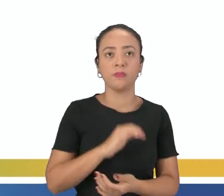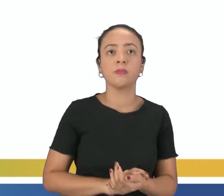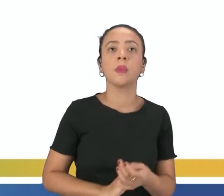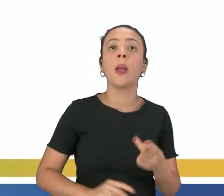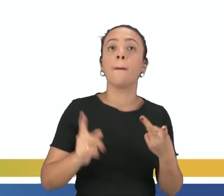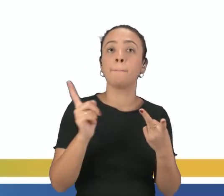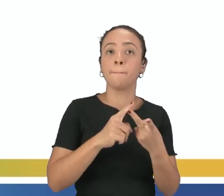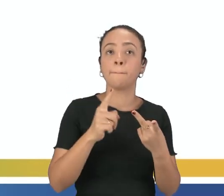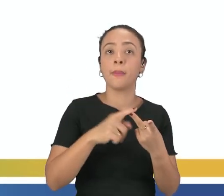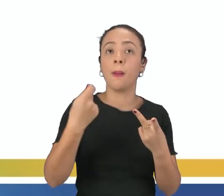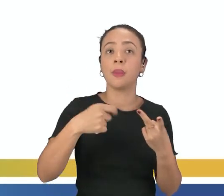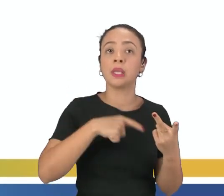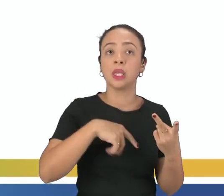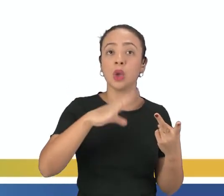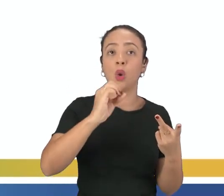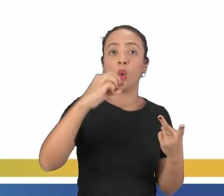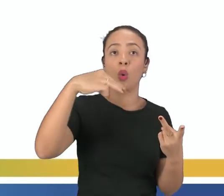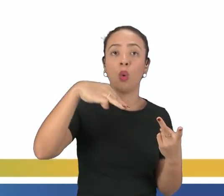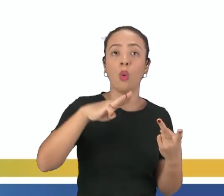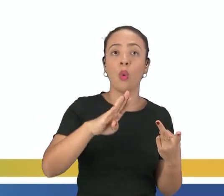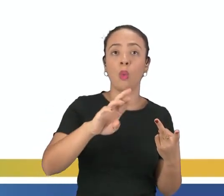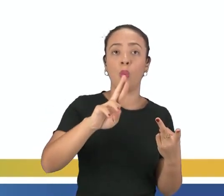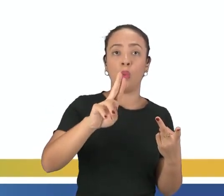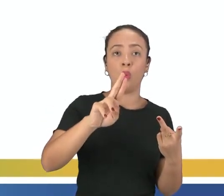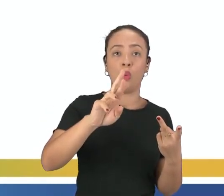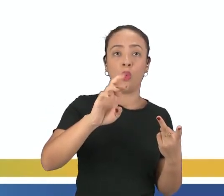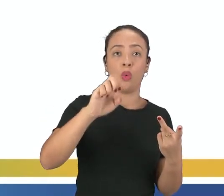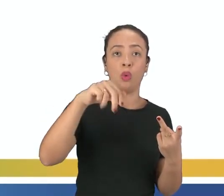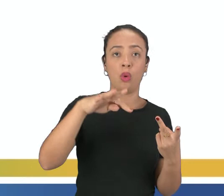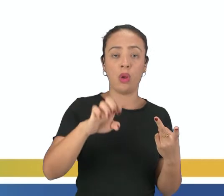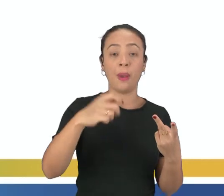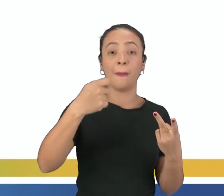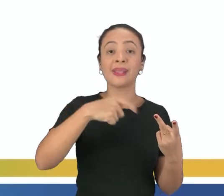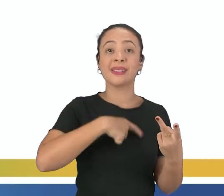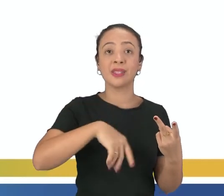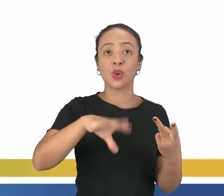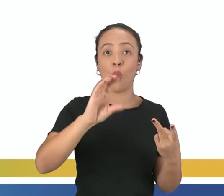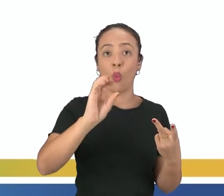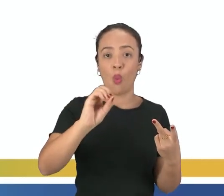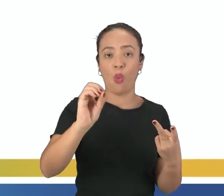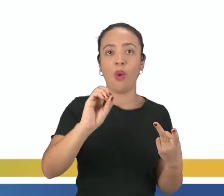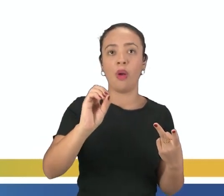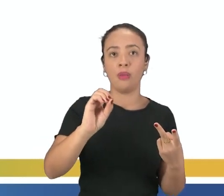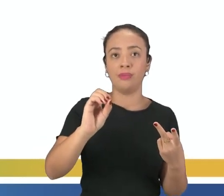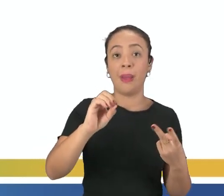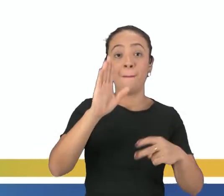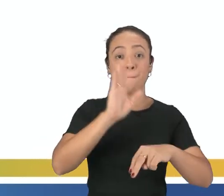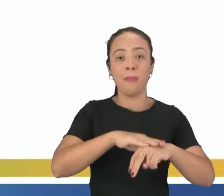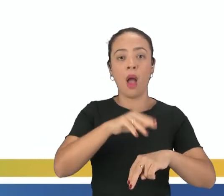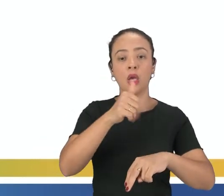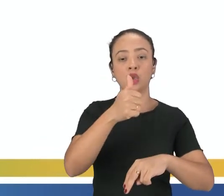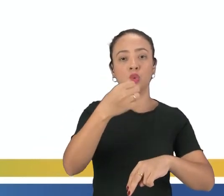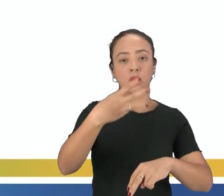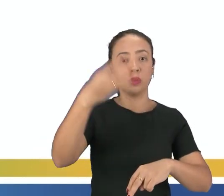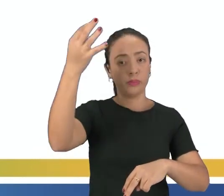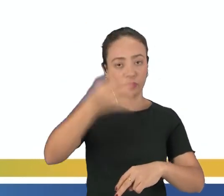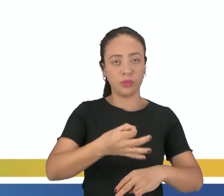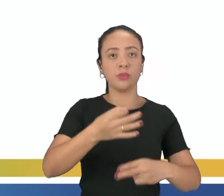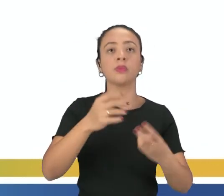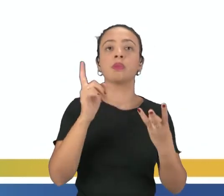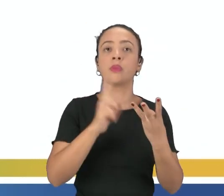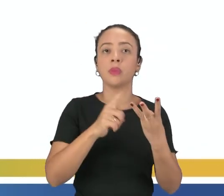desses combustíveis. Nós precisamos do comburente, que é a presença de oxigênio, que precisa ser acima